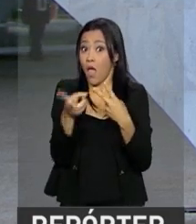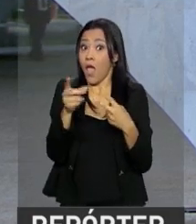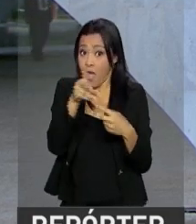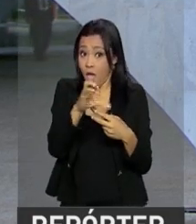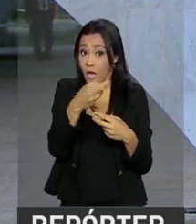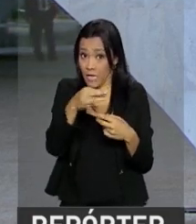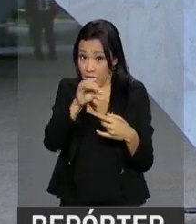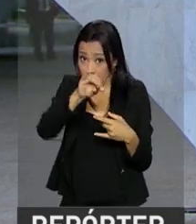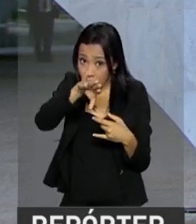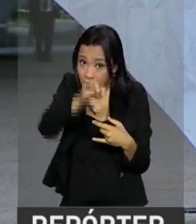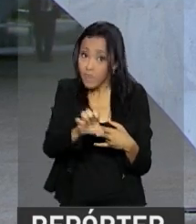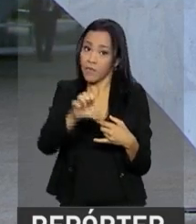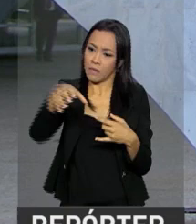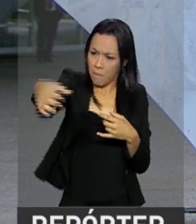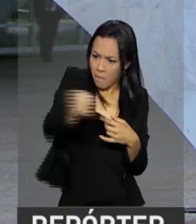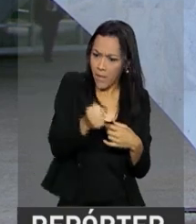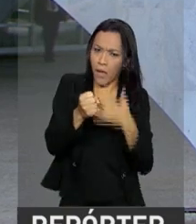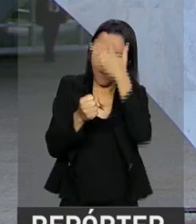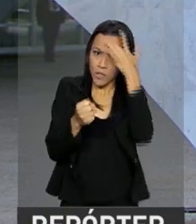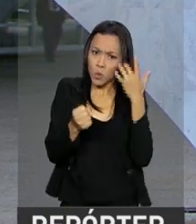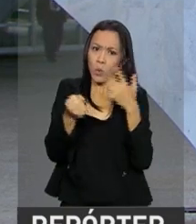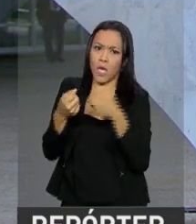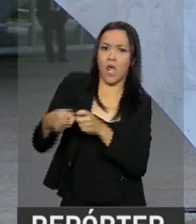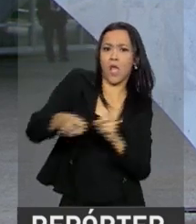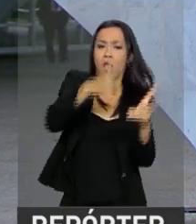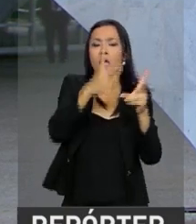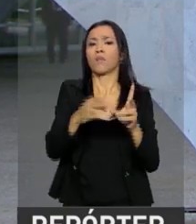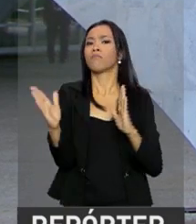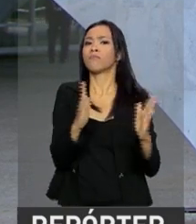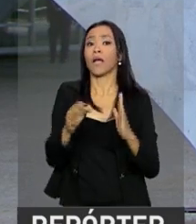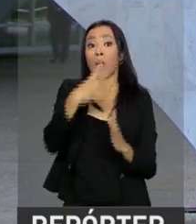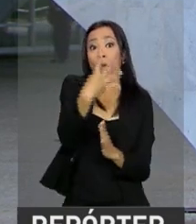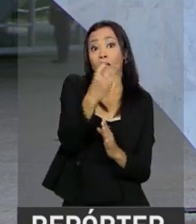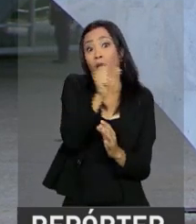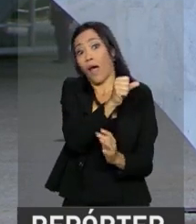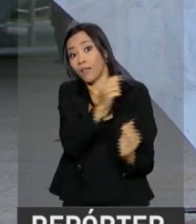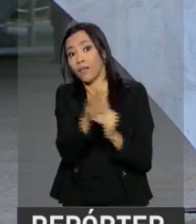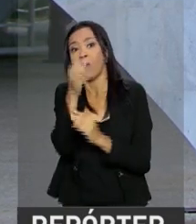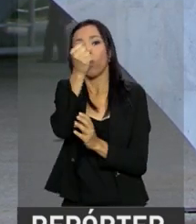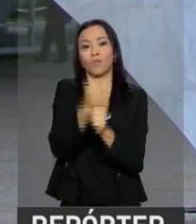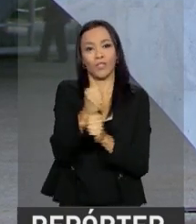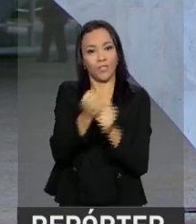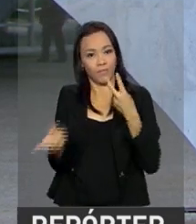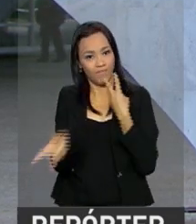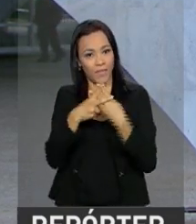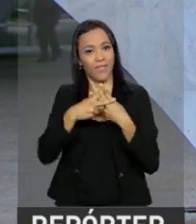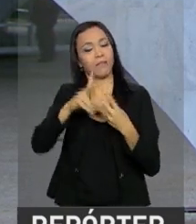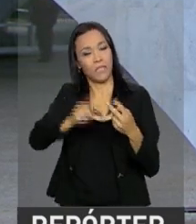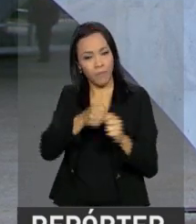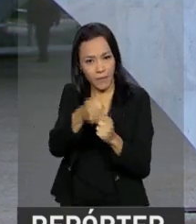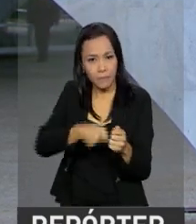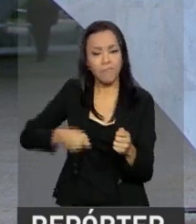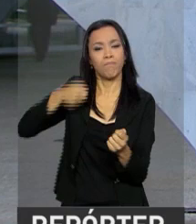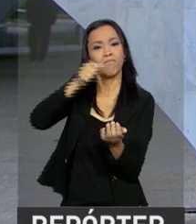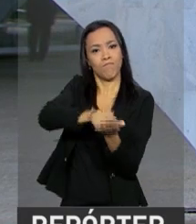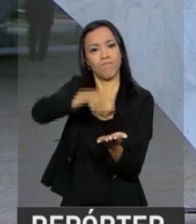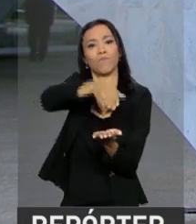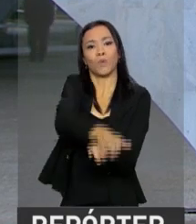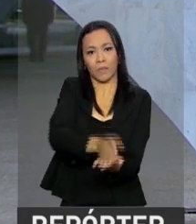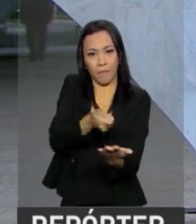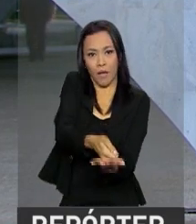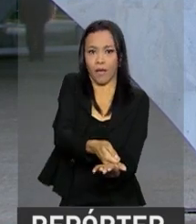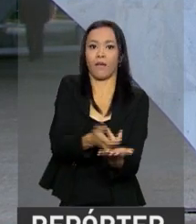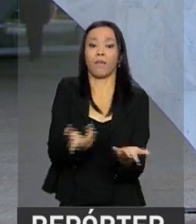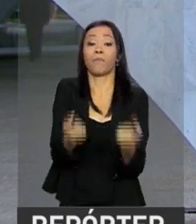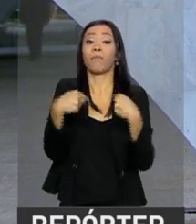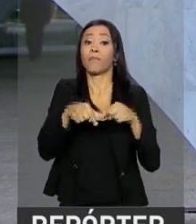tráfico de pessoas e estabelece uma pena que vai de 4 a 8 anos de prisão, além do pagamento de multa. Também